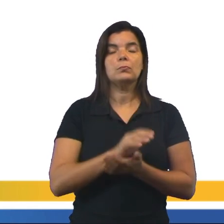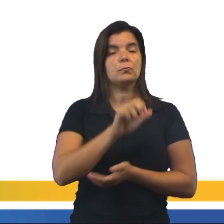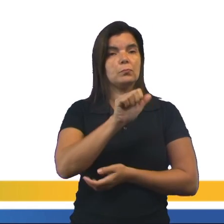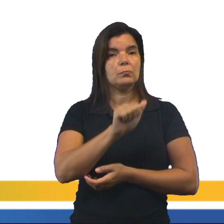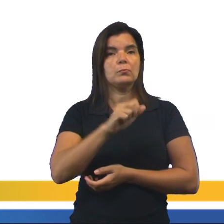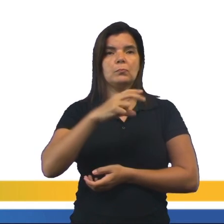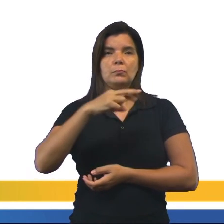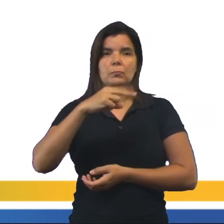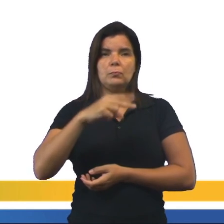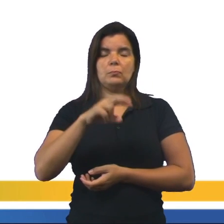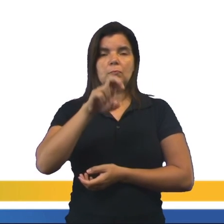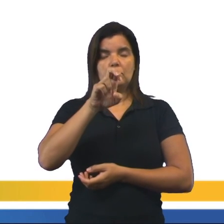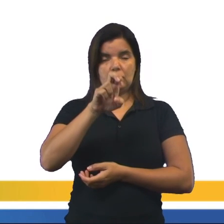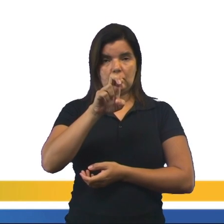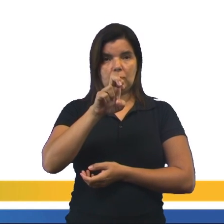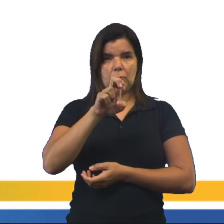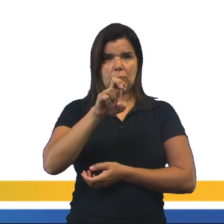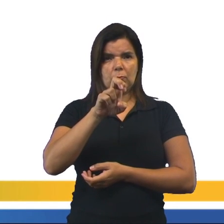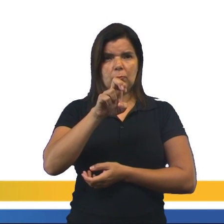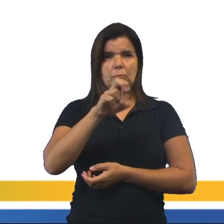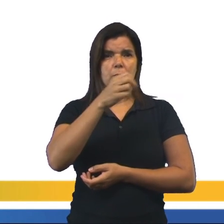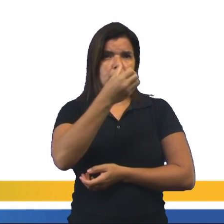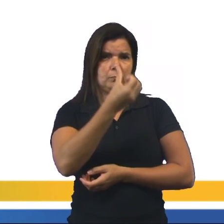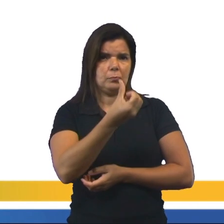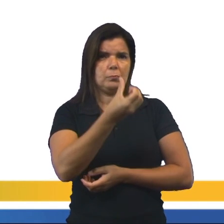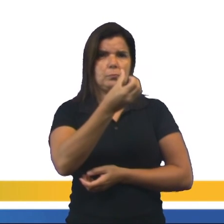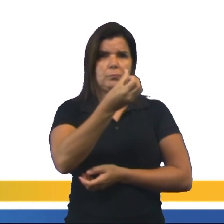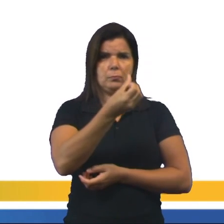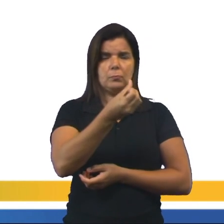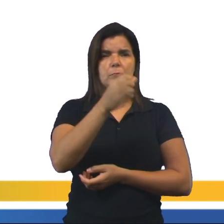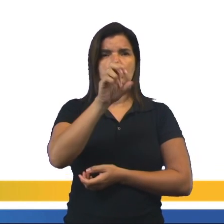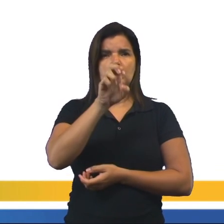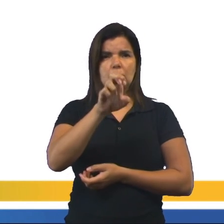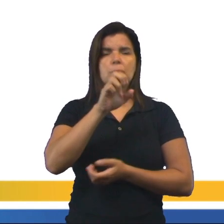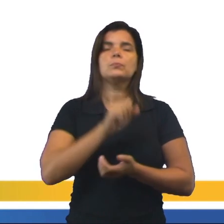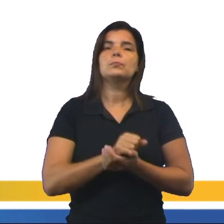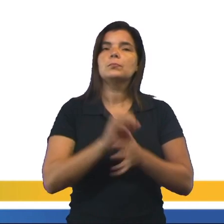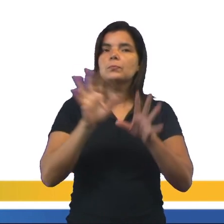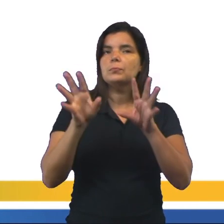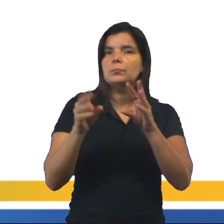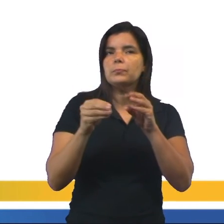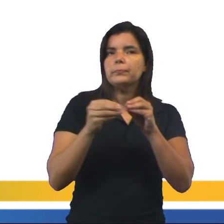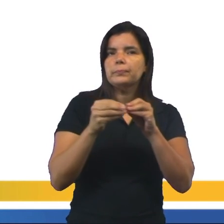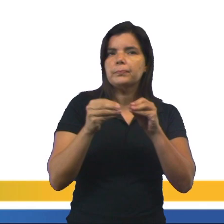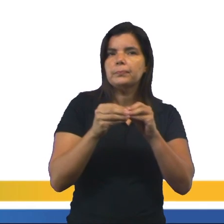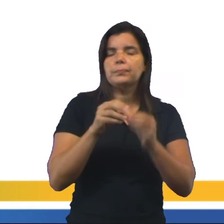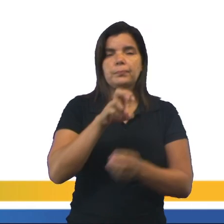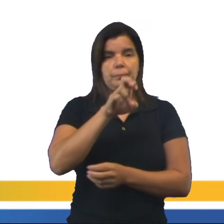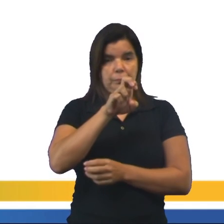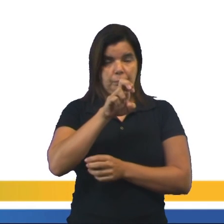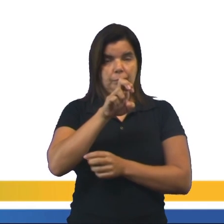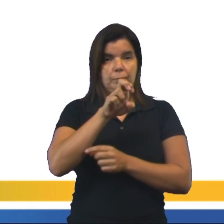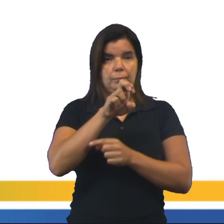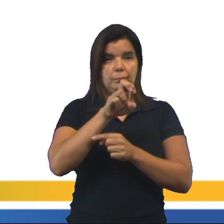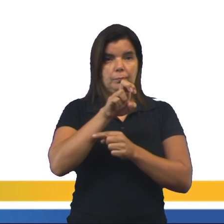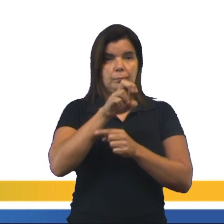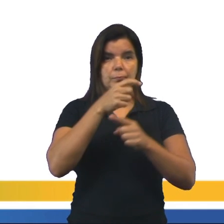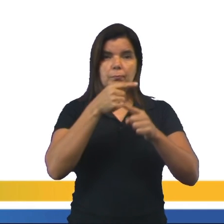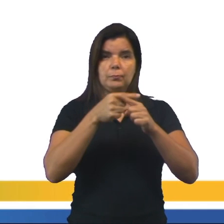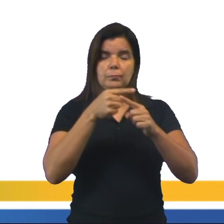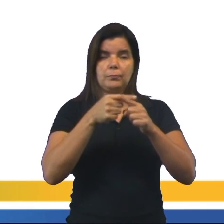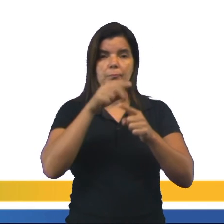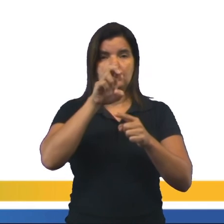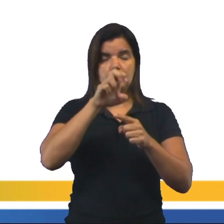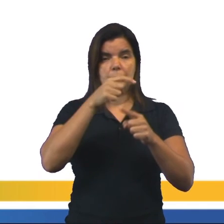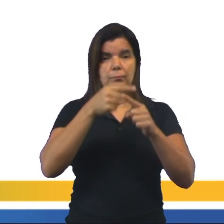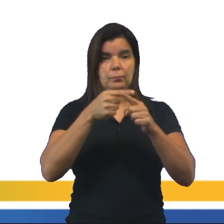é igual a 175. Eu tenho que simplificar ele. Ele vai ficar 5 vezes